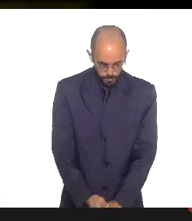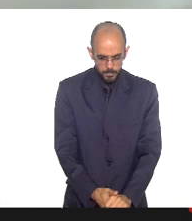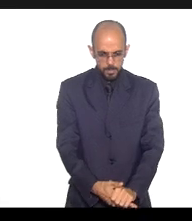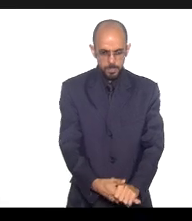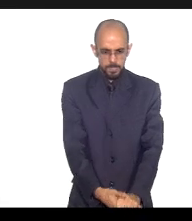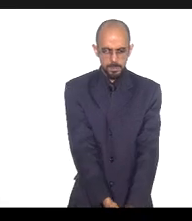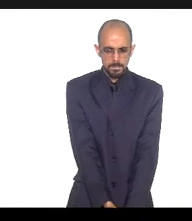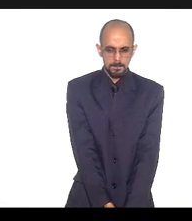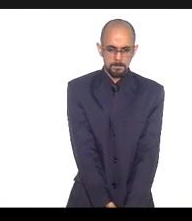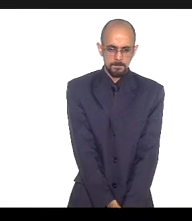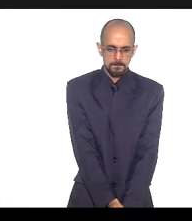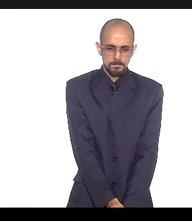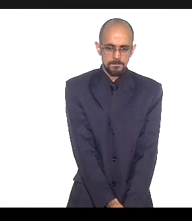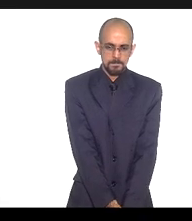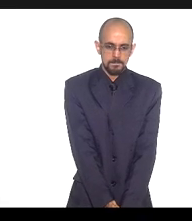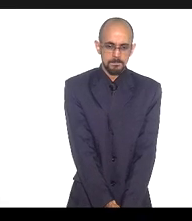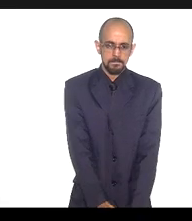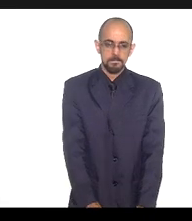Bom,